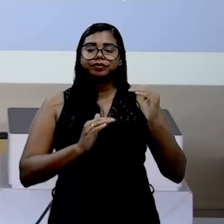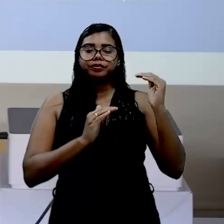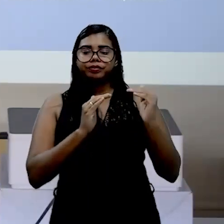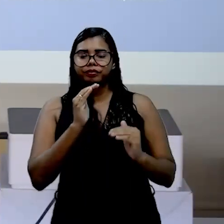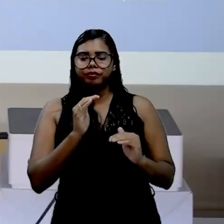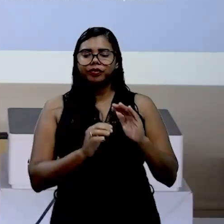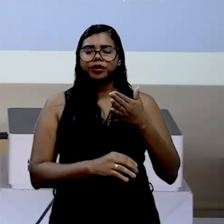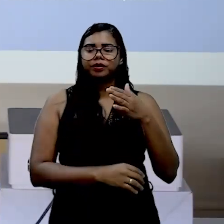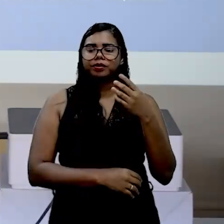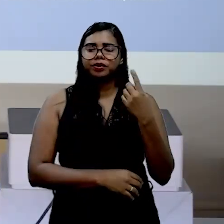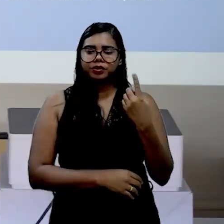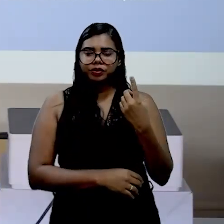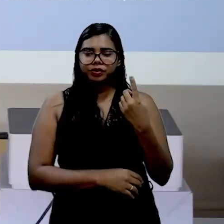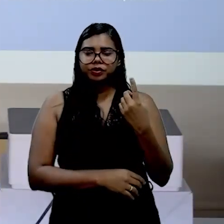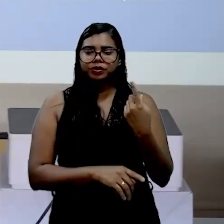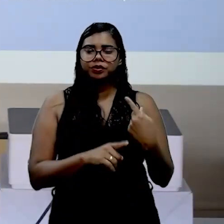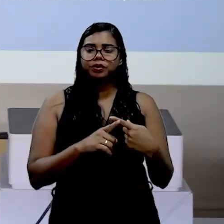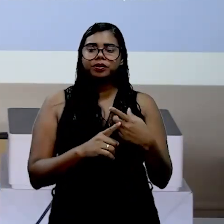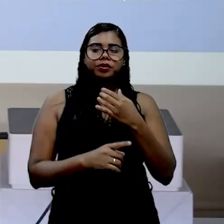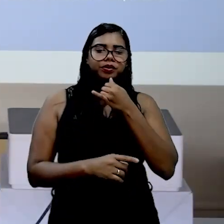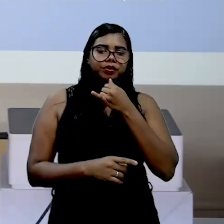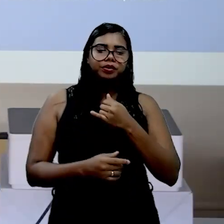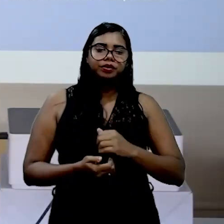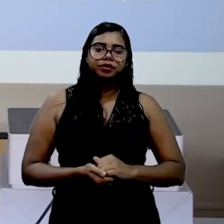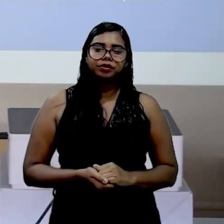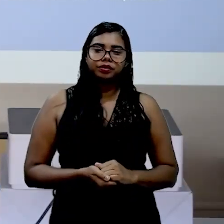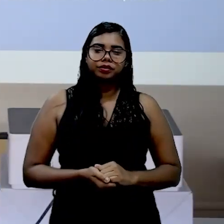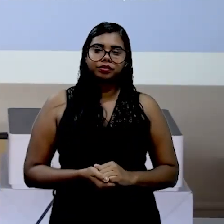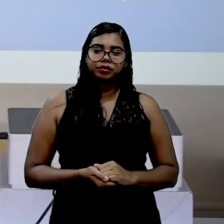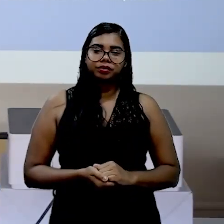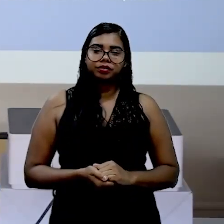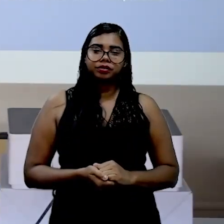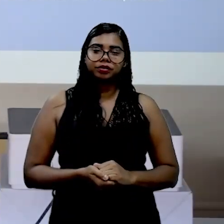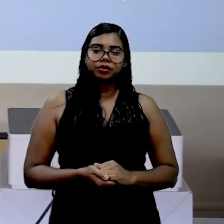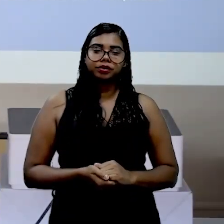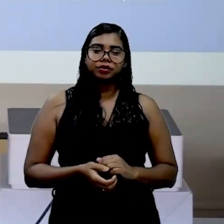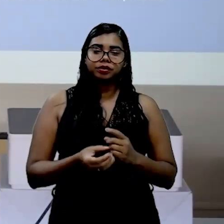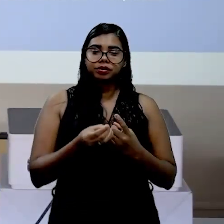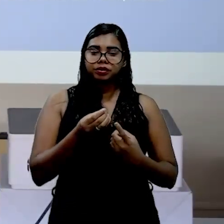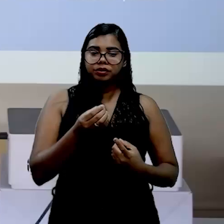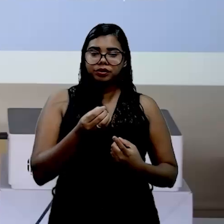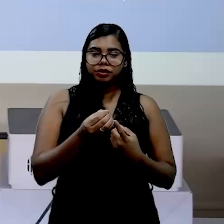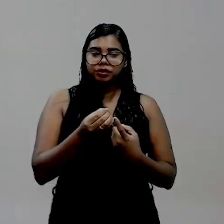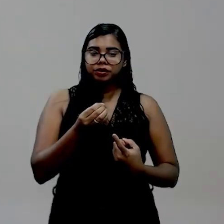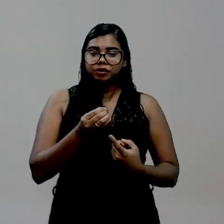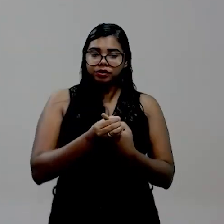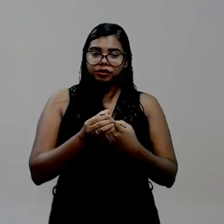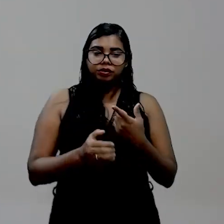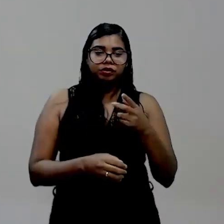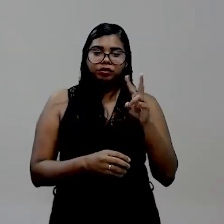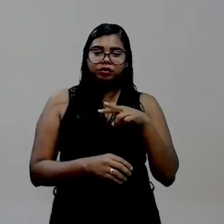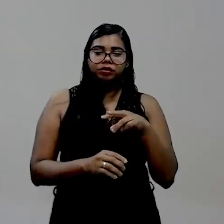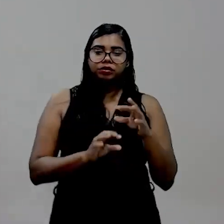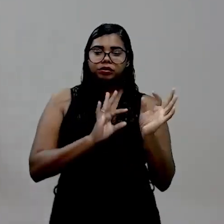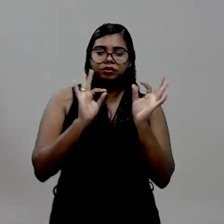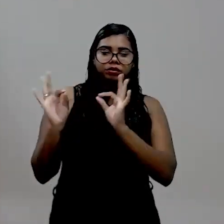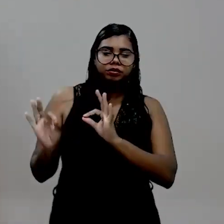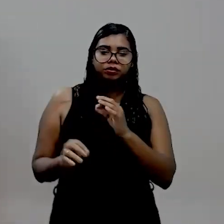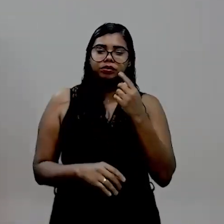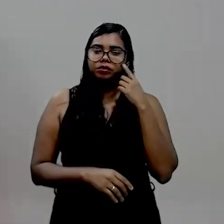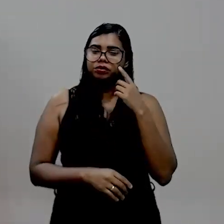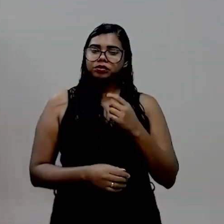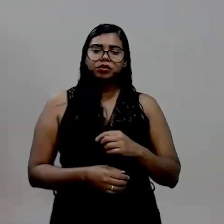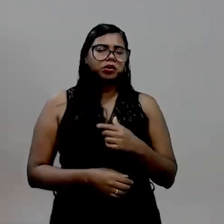1. Então, esse paciente, ele pode começar a fazer o exame de toque a partir dos 50 anos. E mesmo assim, não precisa fazer toque todo